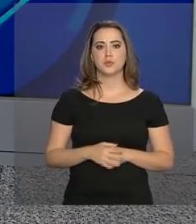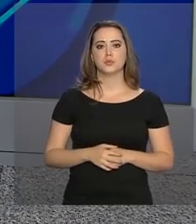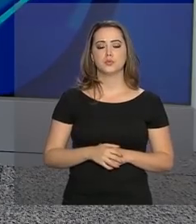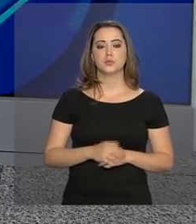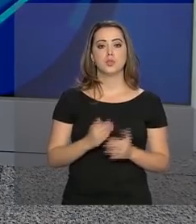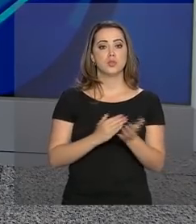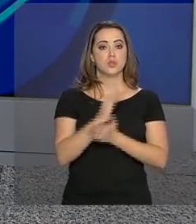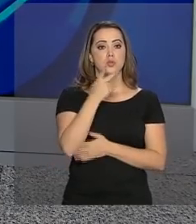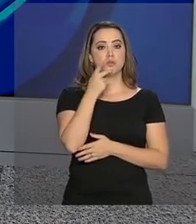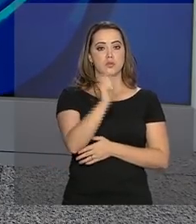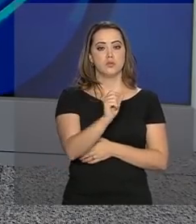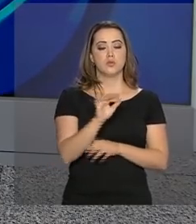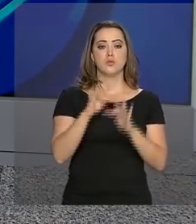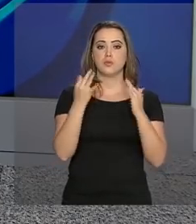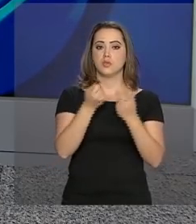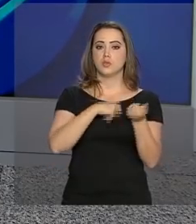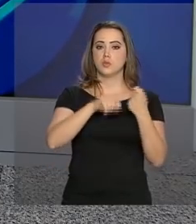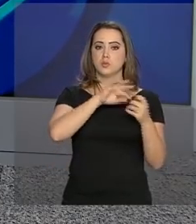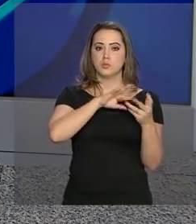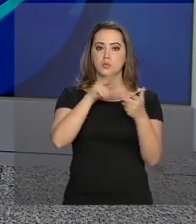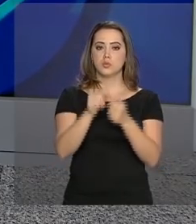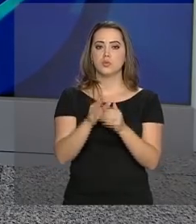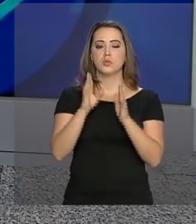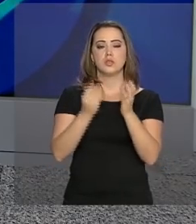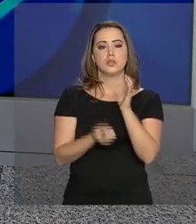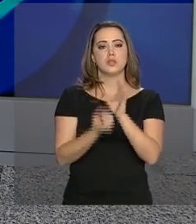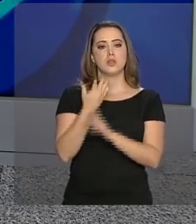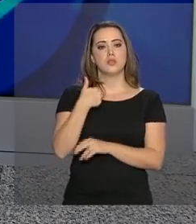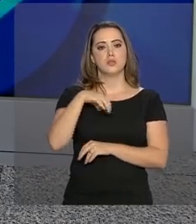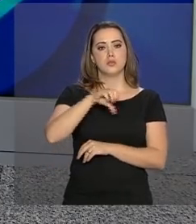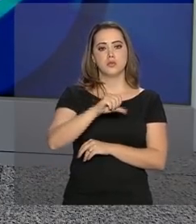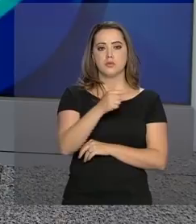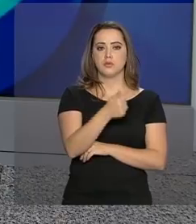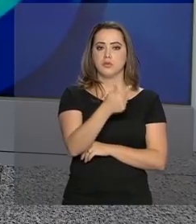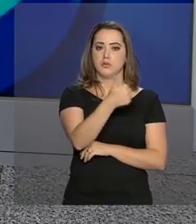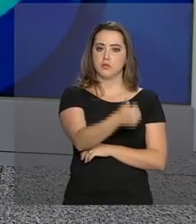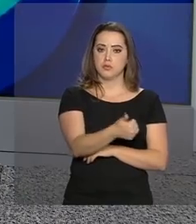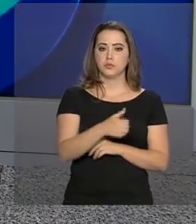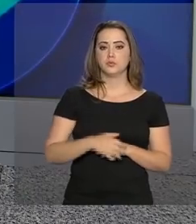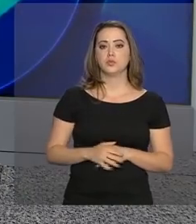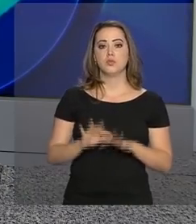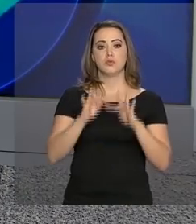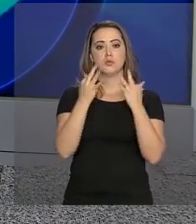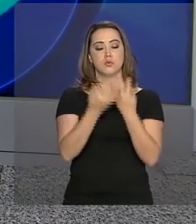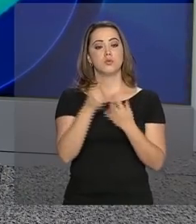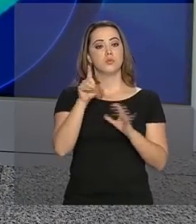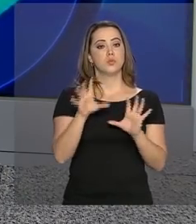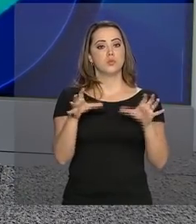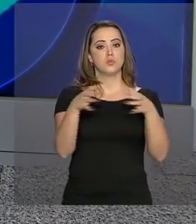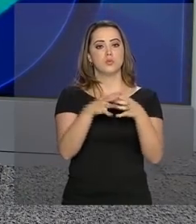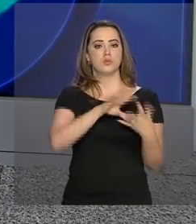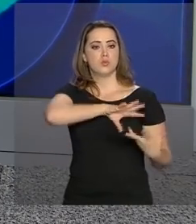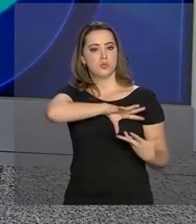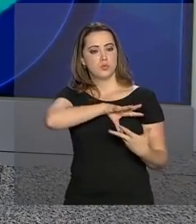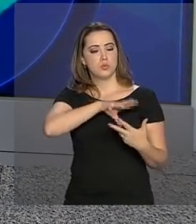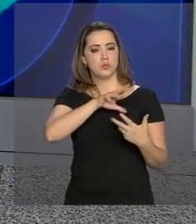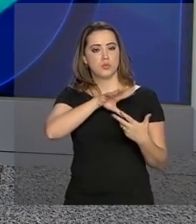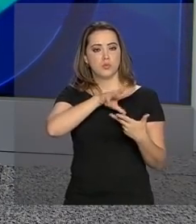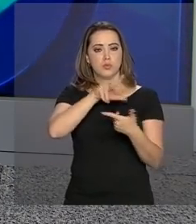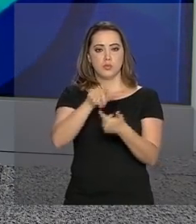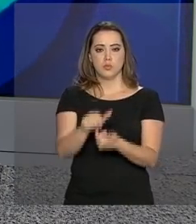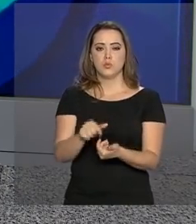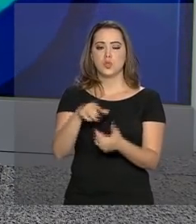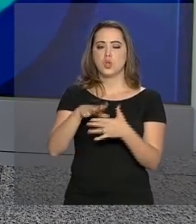continua falando sobre o Fórum Econômico Mundial, que foi fundado em 1971. O Fórum é uma organização